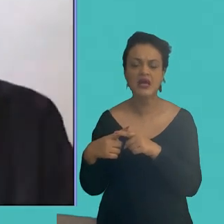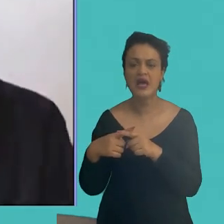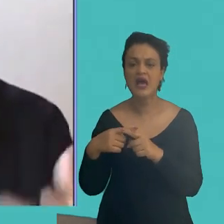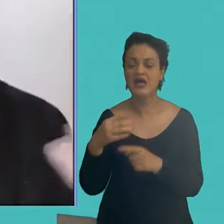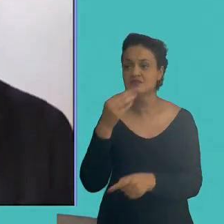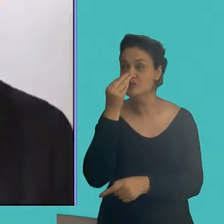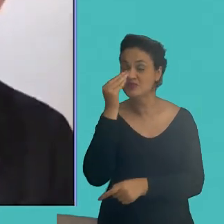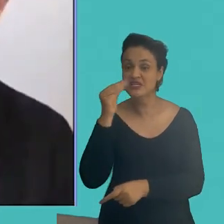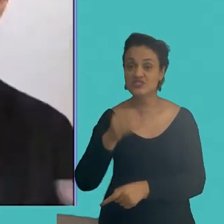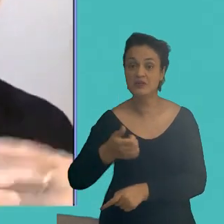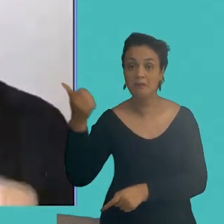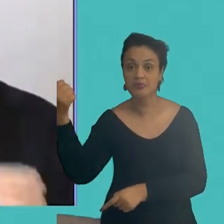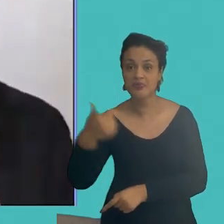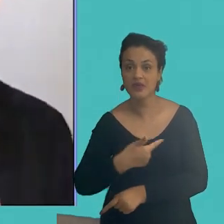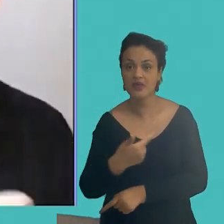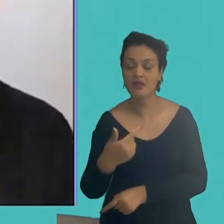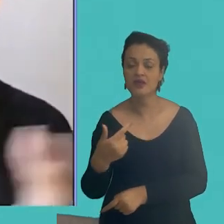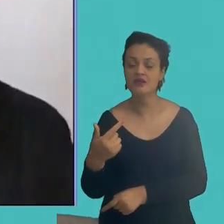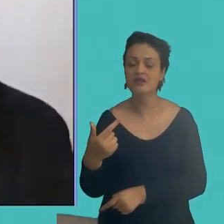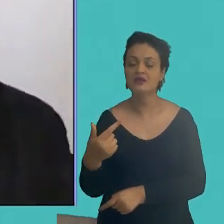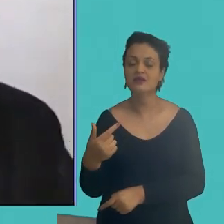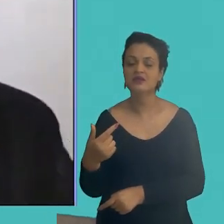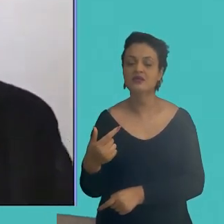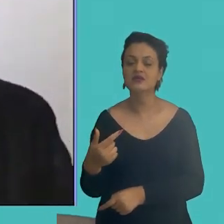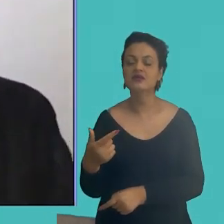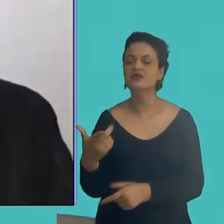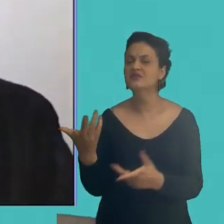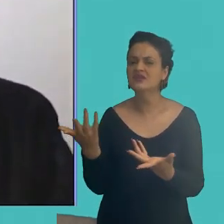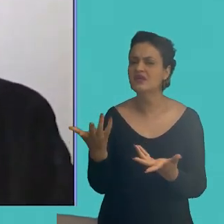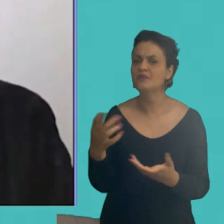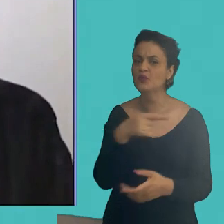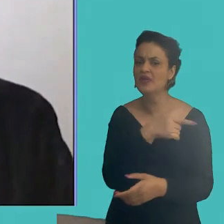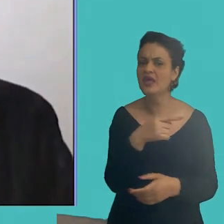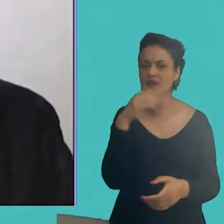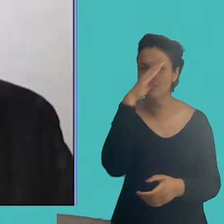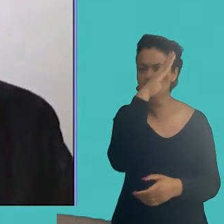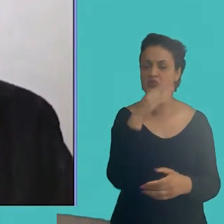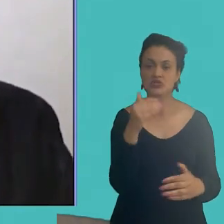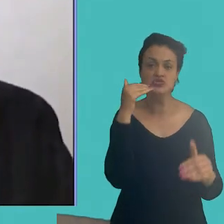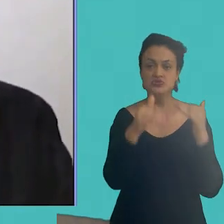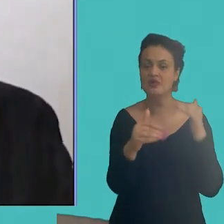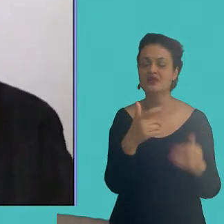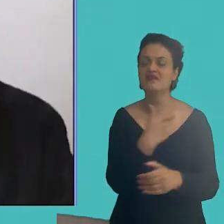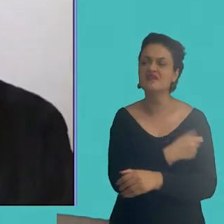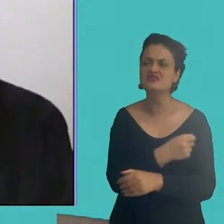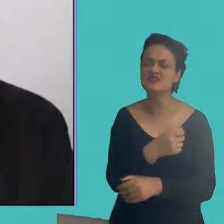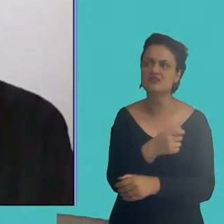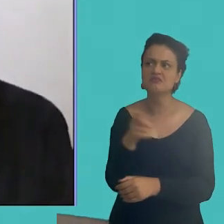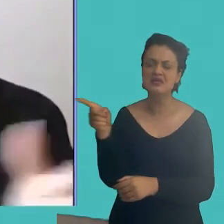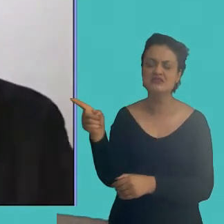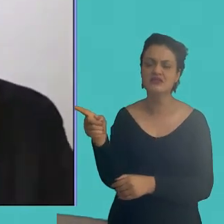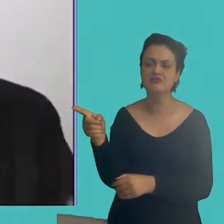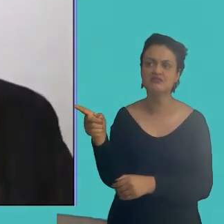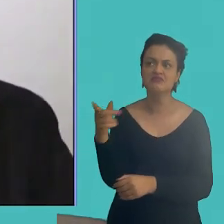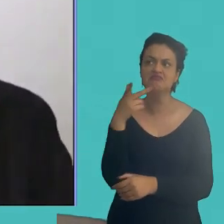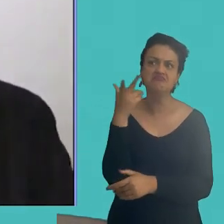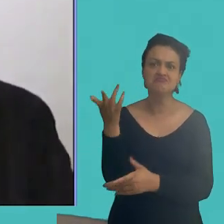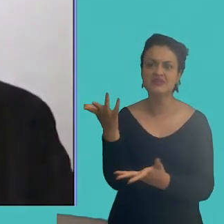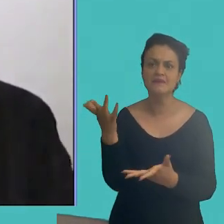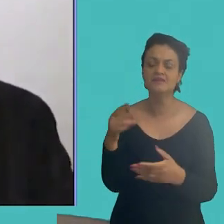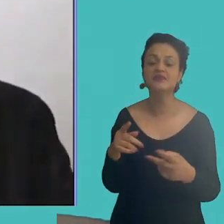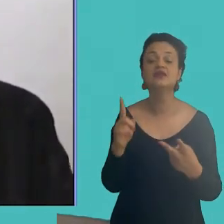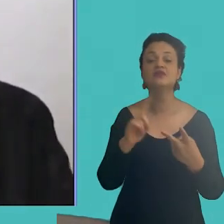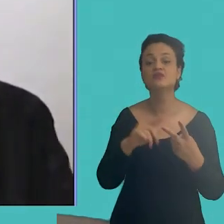que tem sido tão contrário à vacinação? E eu queria falar um pouco sobre o fenômeno Trump, que é tido como um